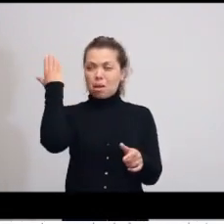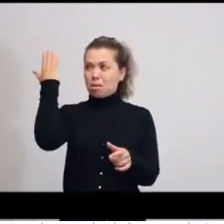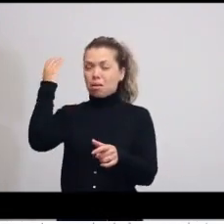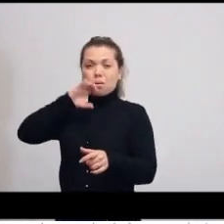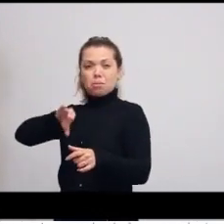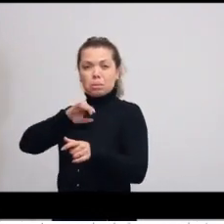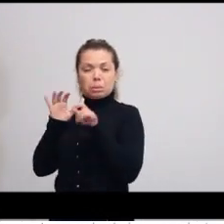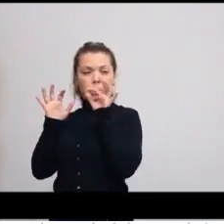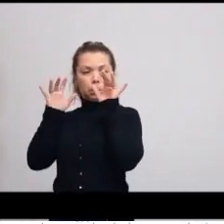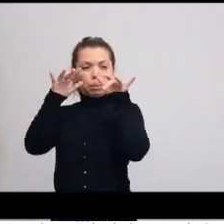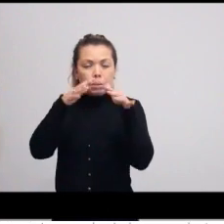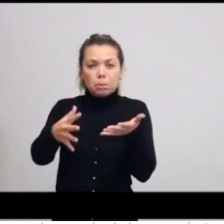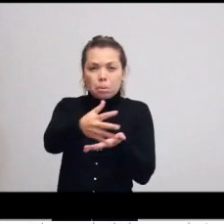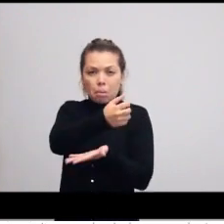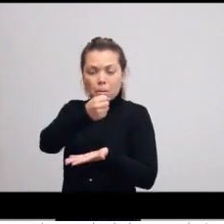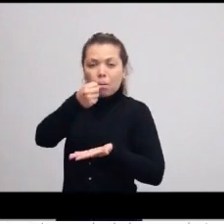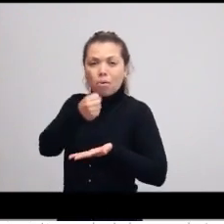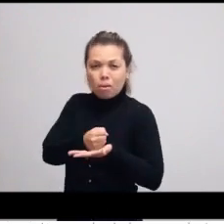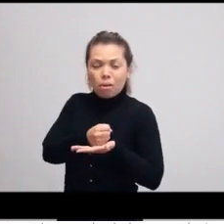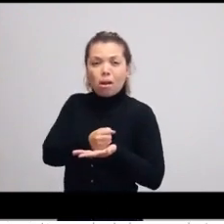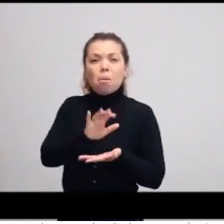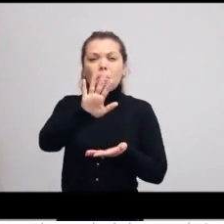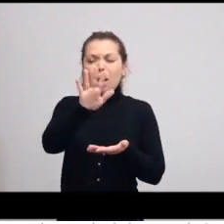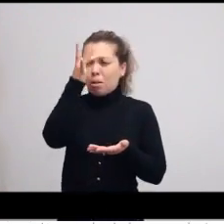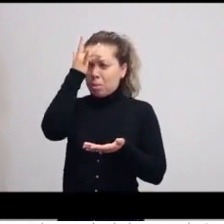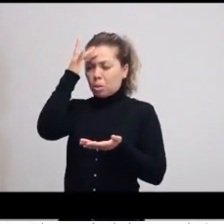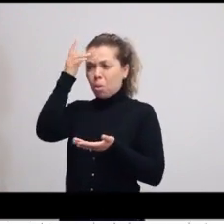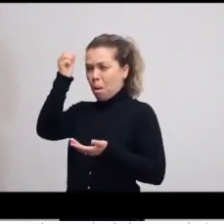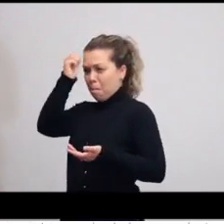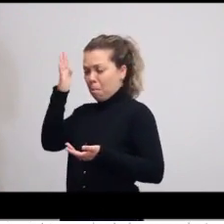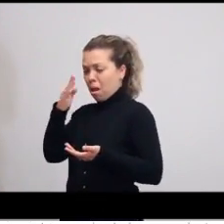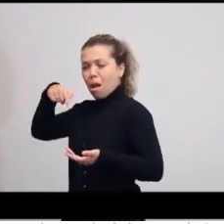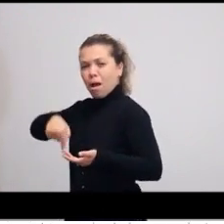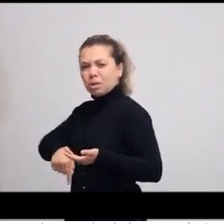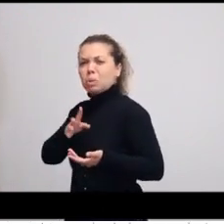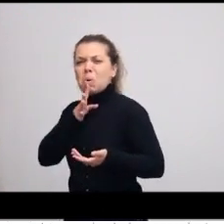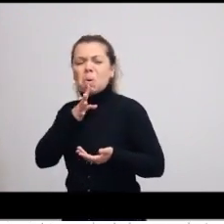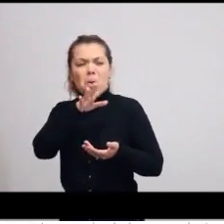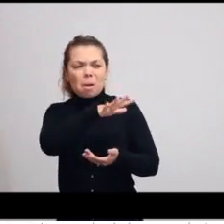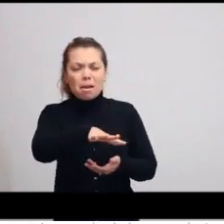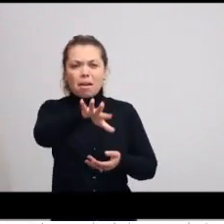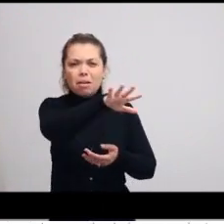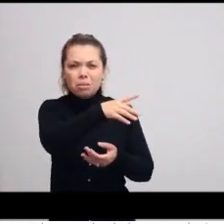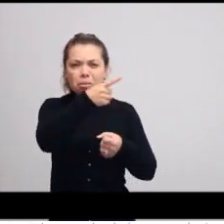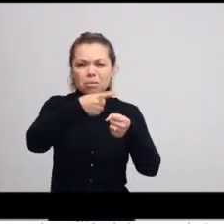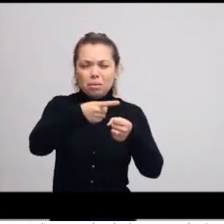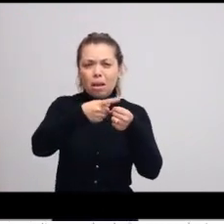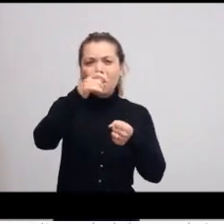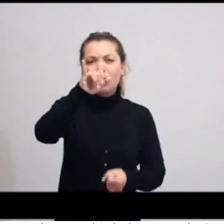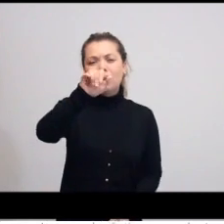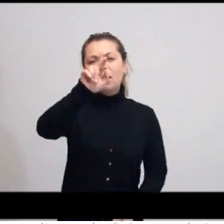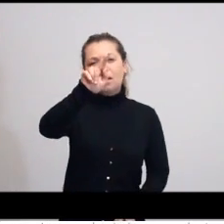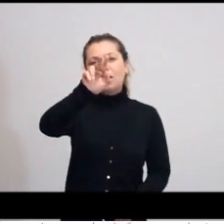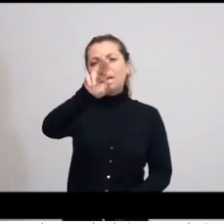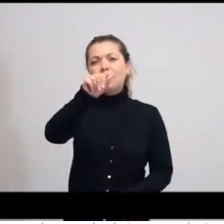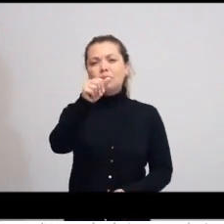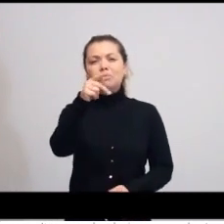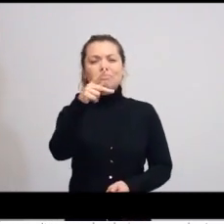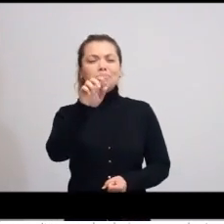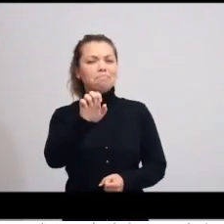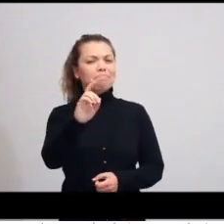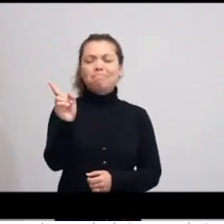Hoje, muitos dos sambaquis desapareceram, uma vez que as conchas que os formavam foram utilizadas de diversas